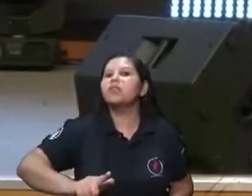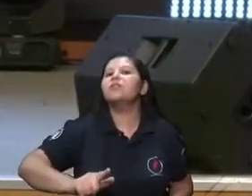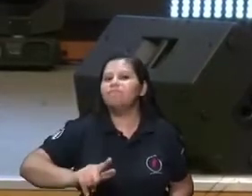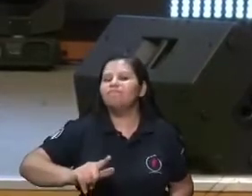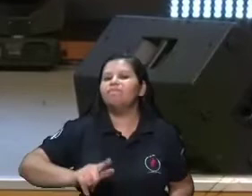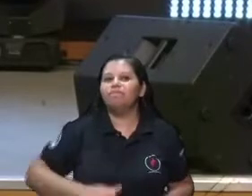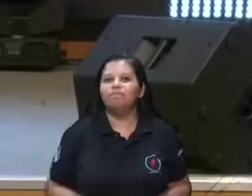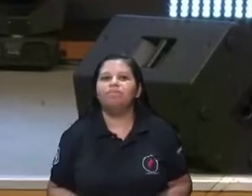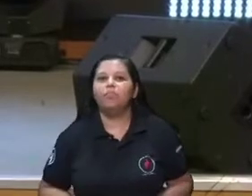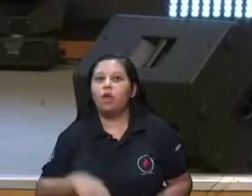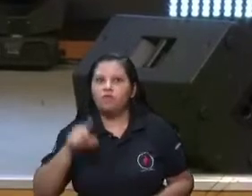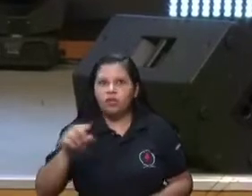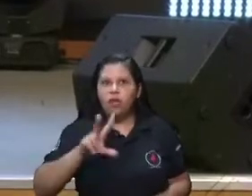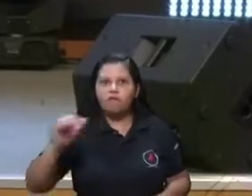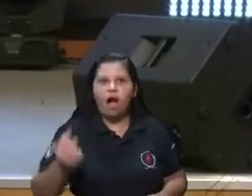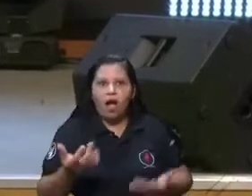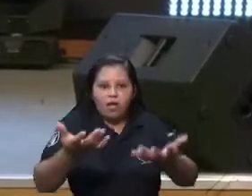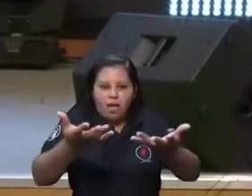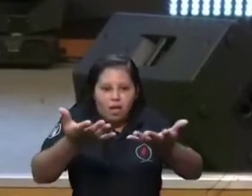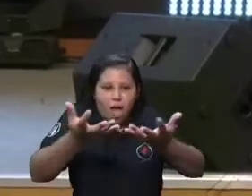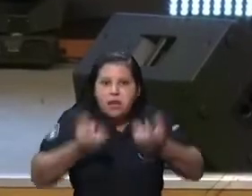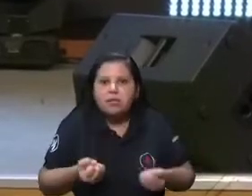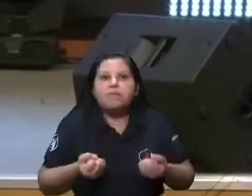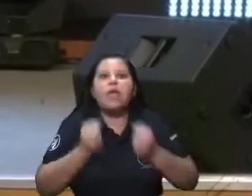O Turim virá para a tua mão.